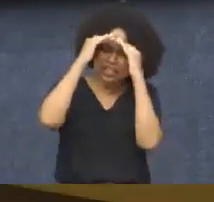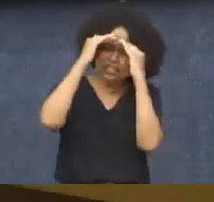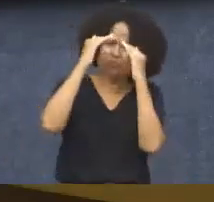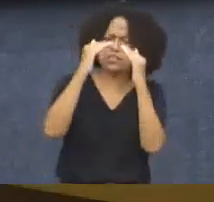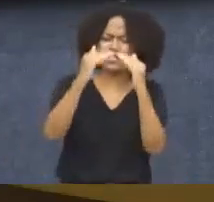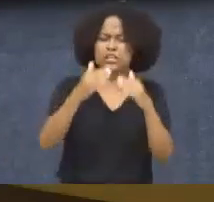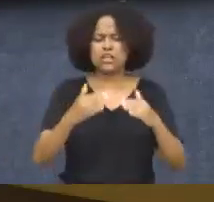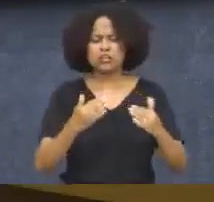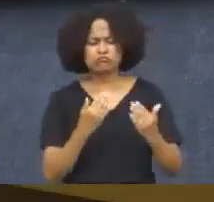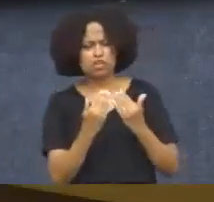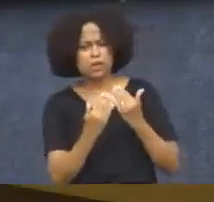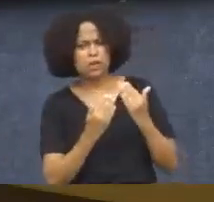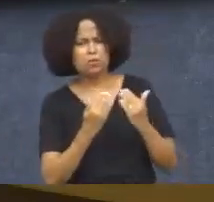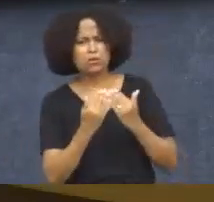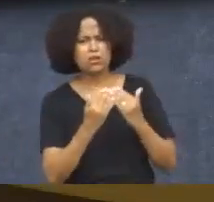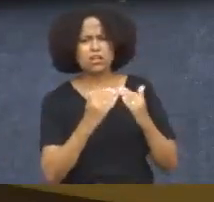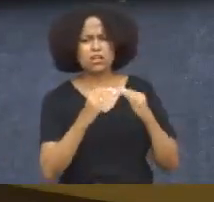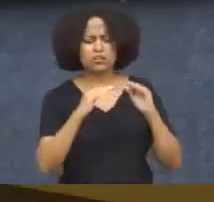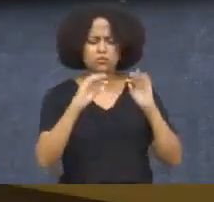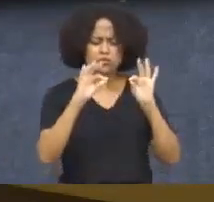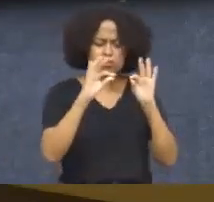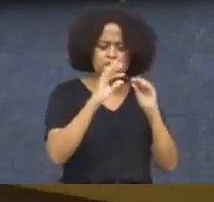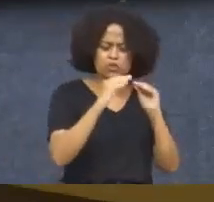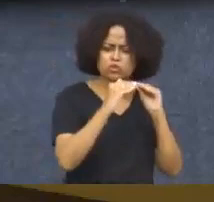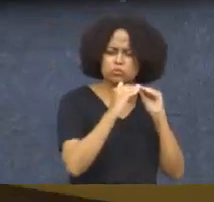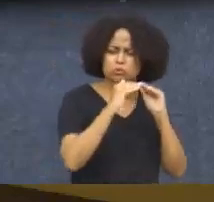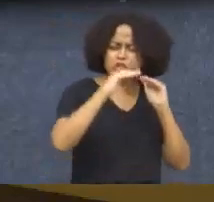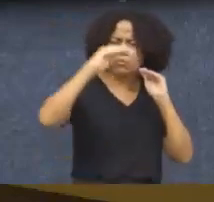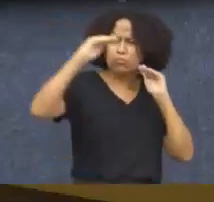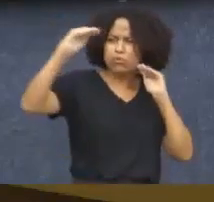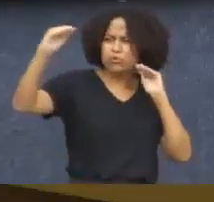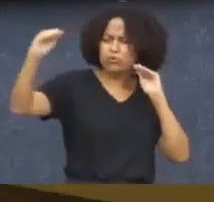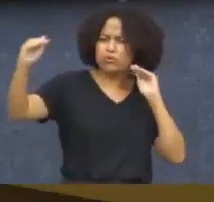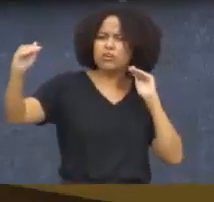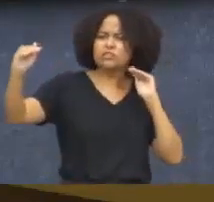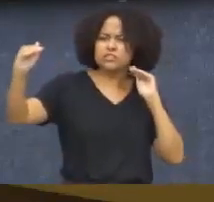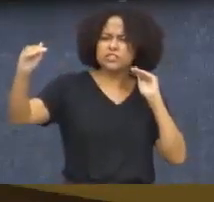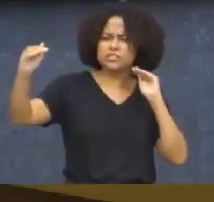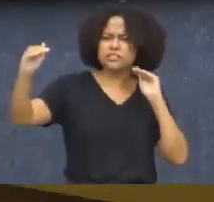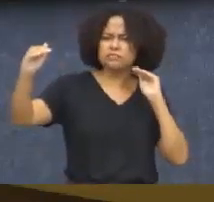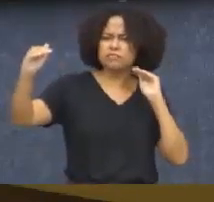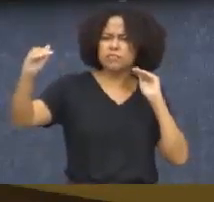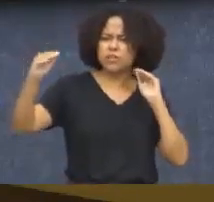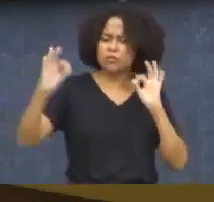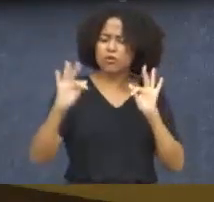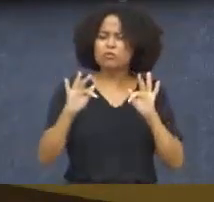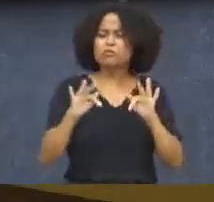seguir construindo pontes para que a gente possa, no final das contas, fazer a